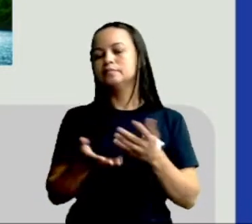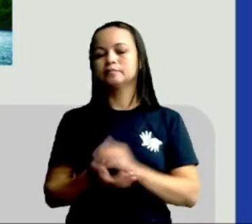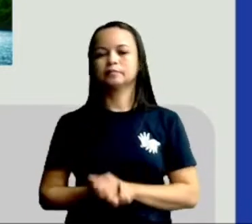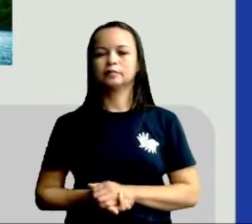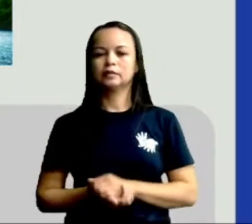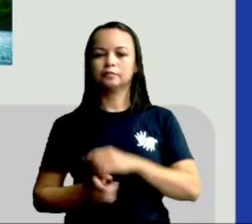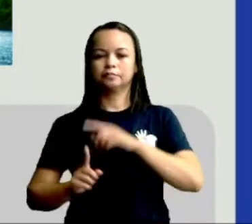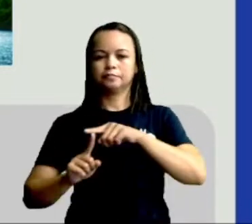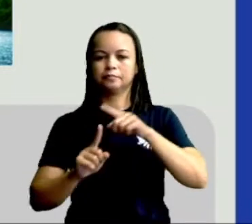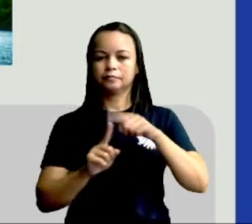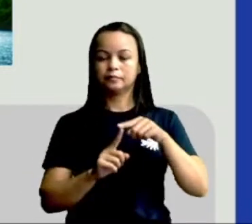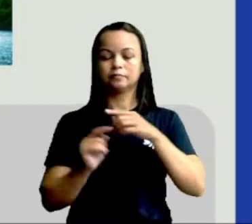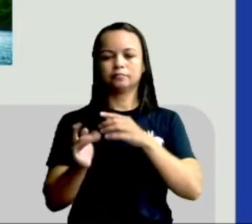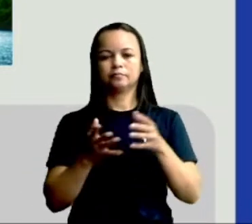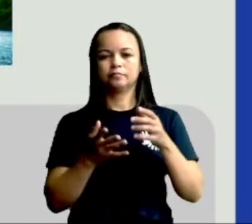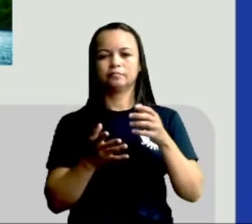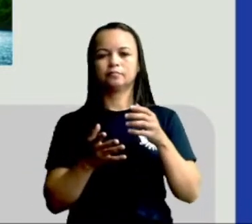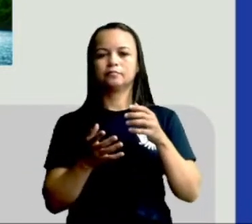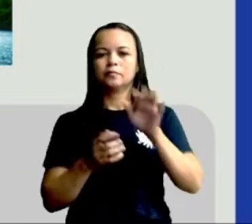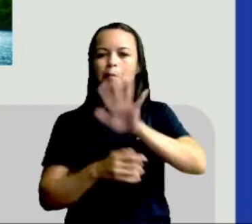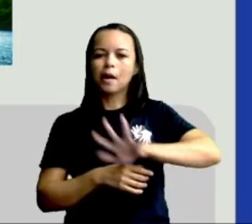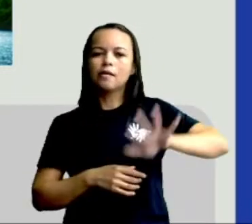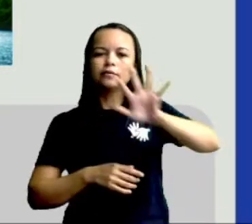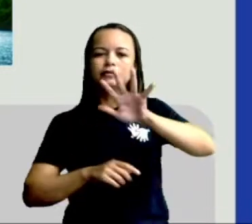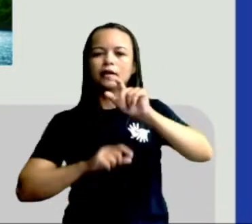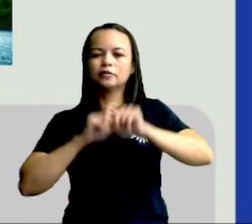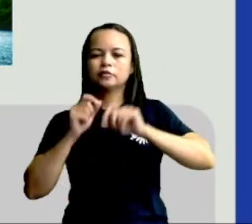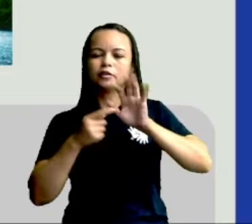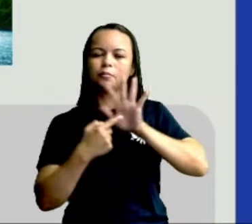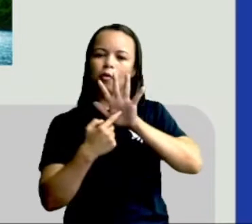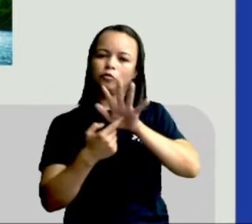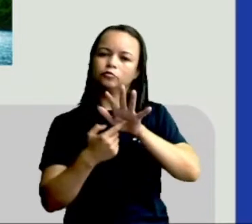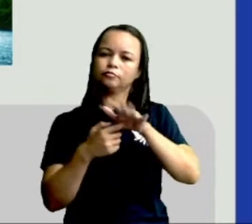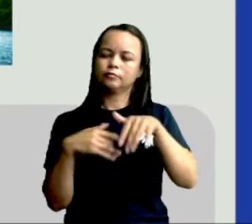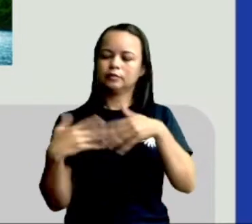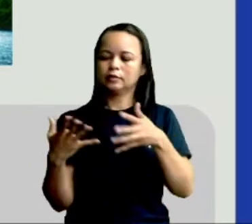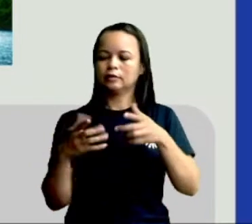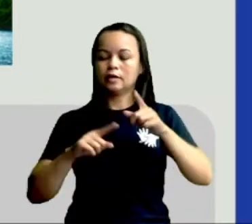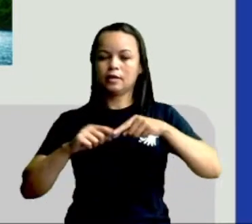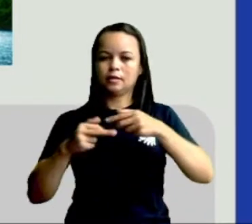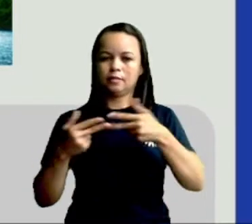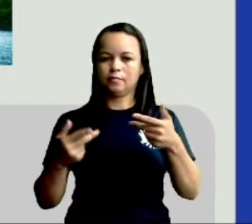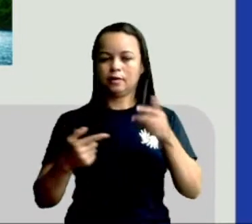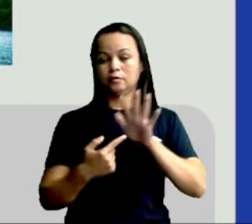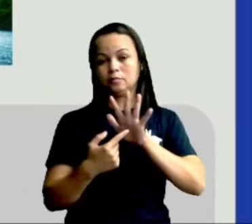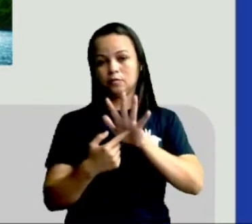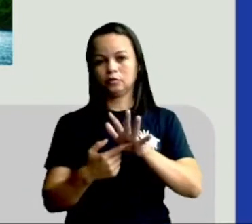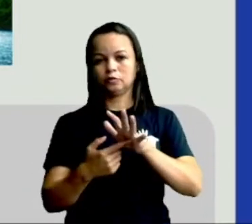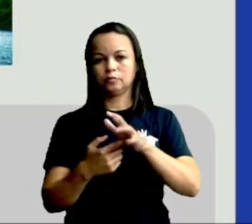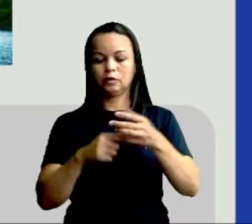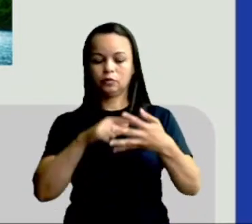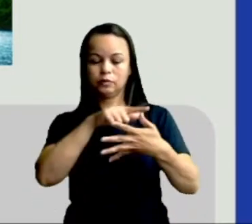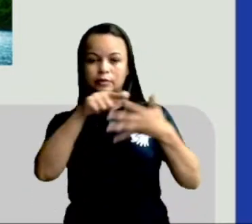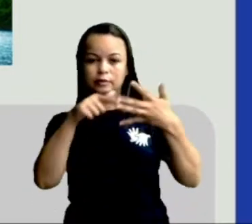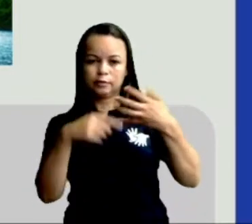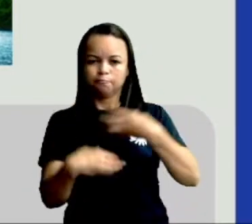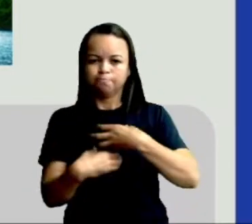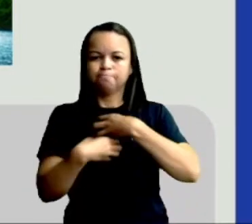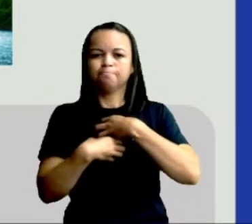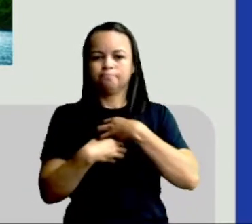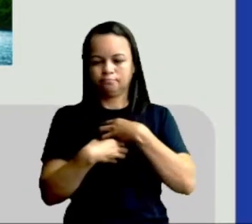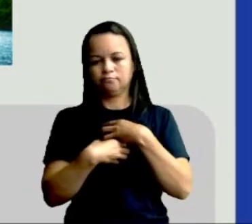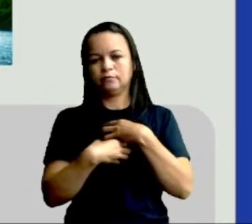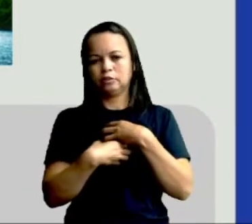são tipos de paisagem que apresentam entre si elementos identificados pelos nossos cinco sentidos